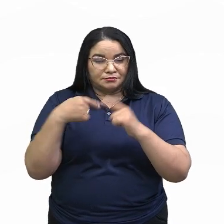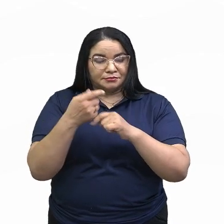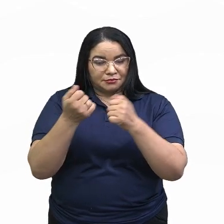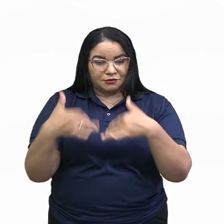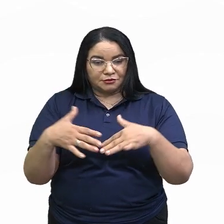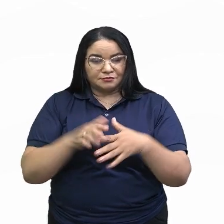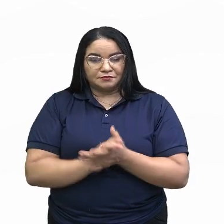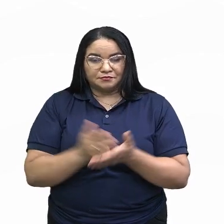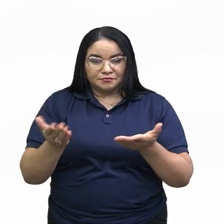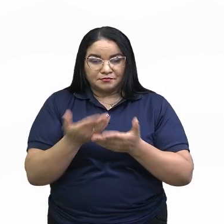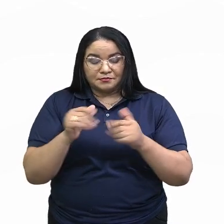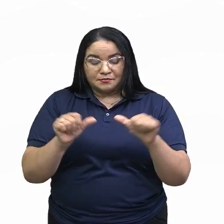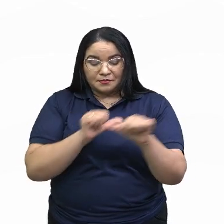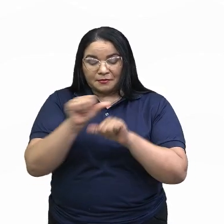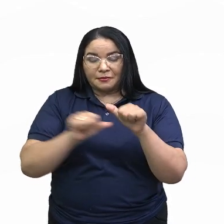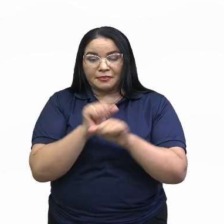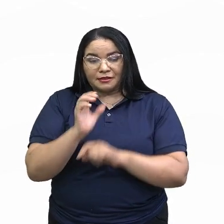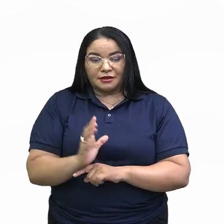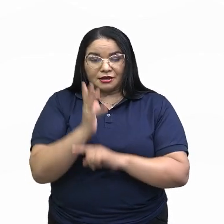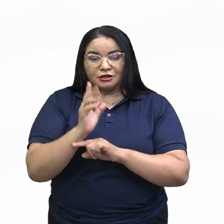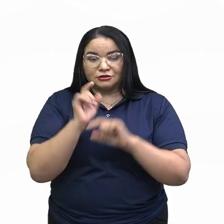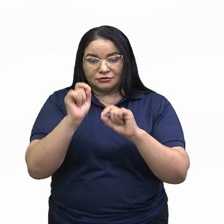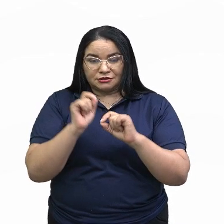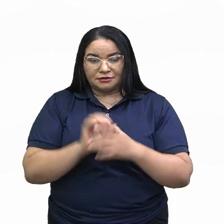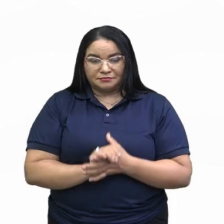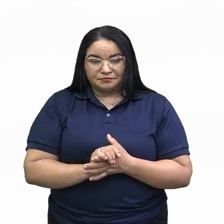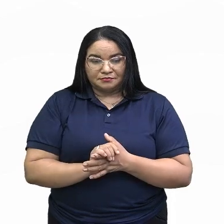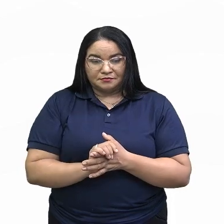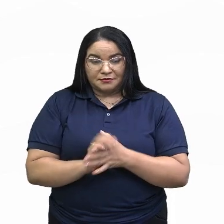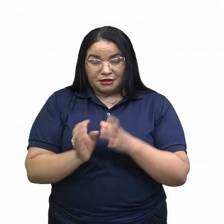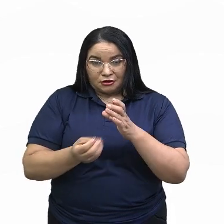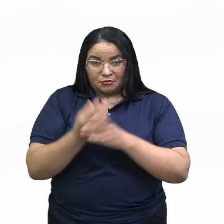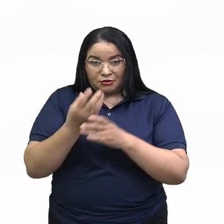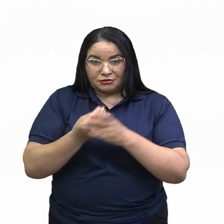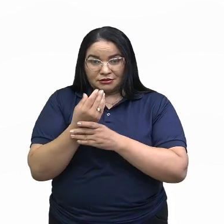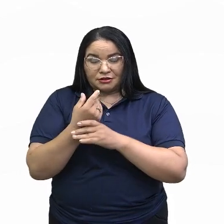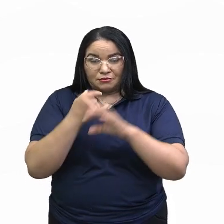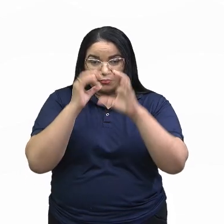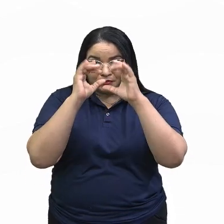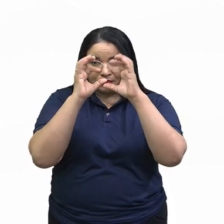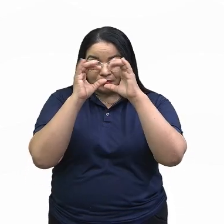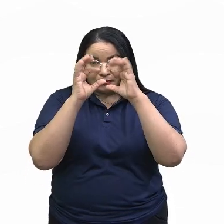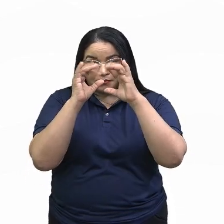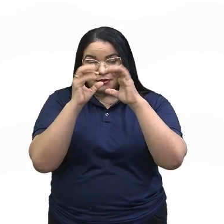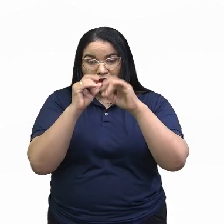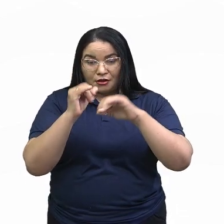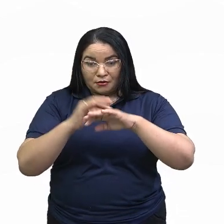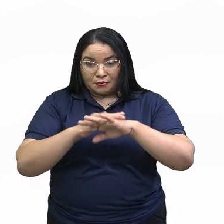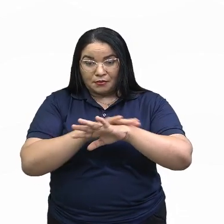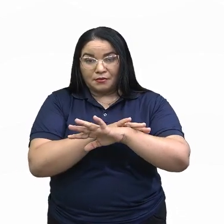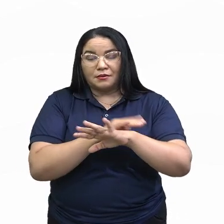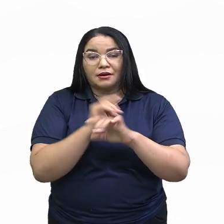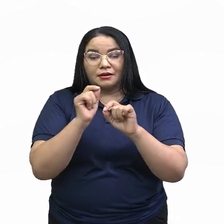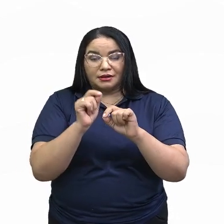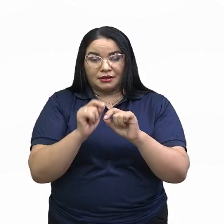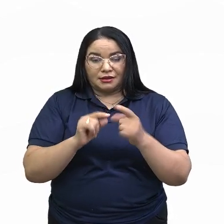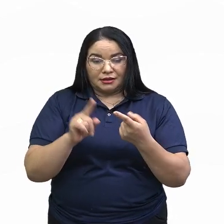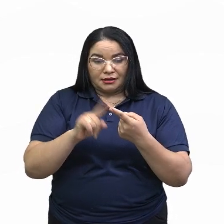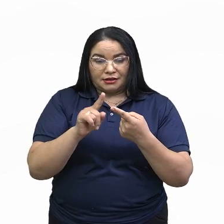mudanças funcionais, redução na produção de neurotransmissores, como a dopamina e